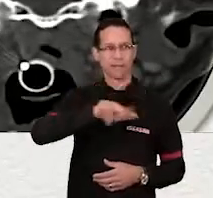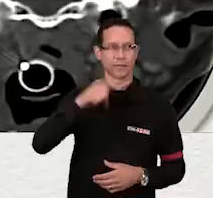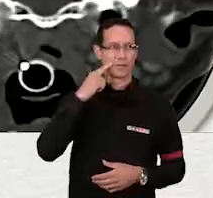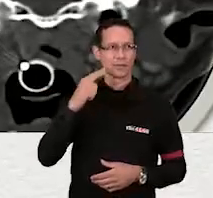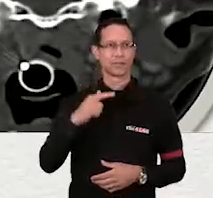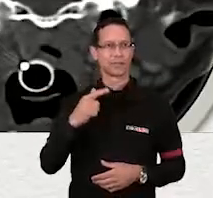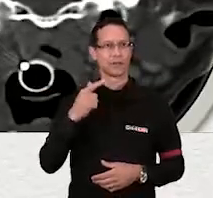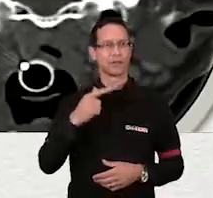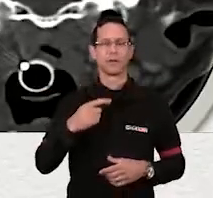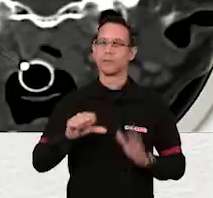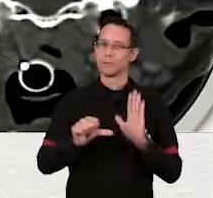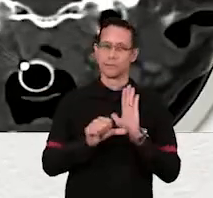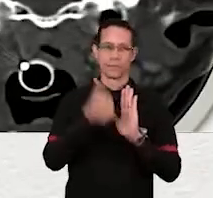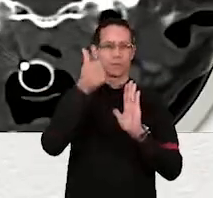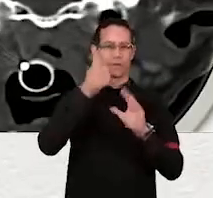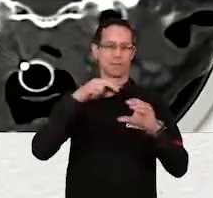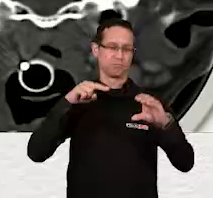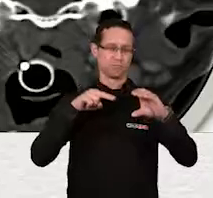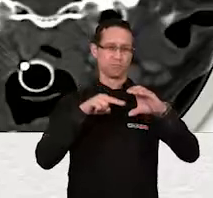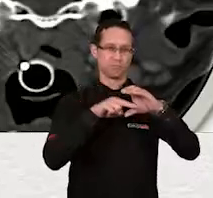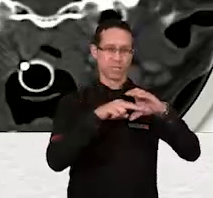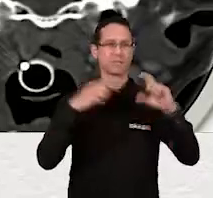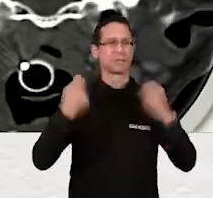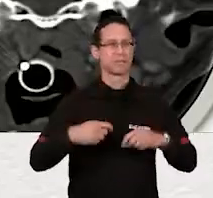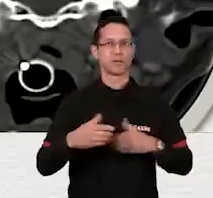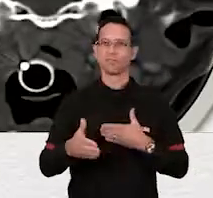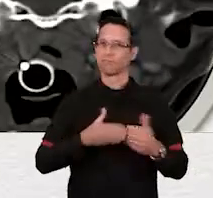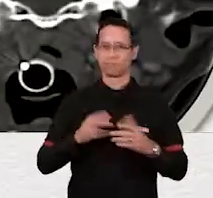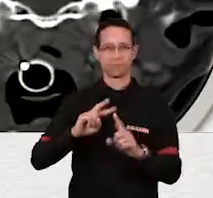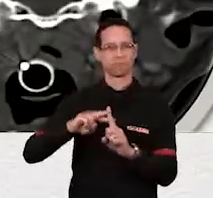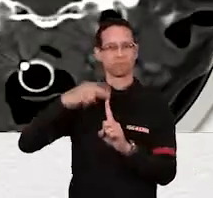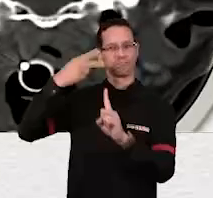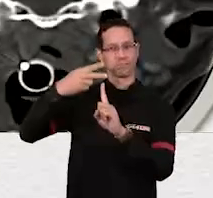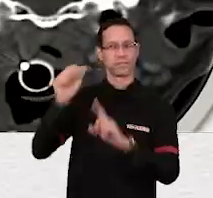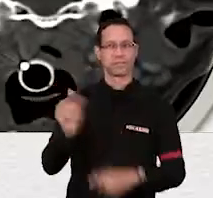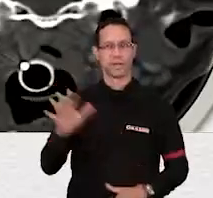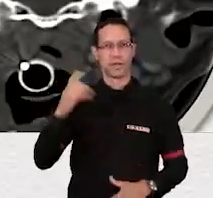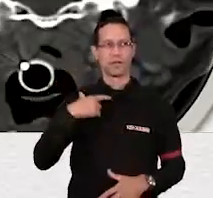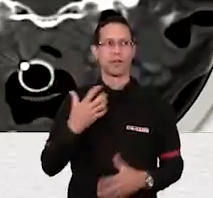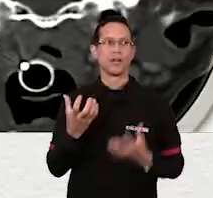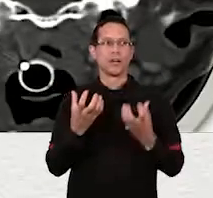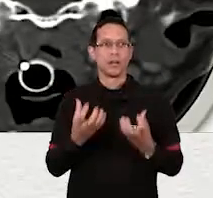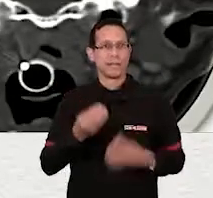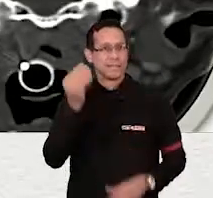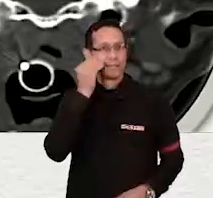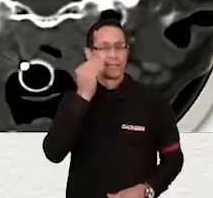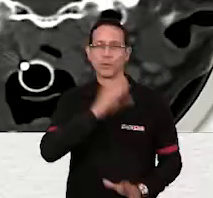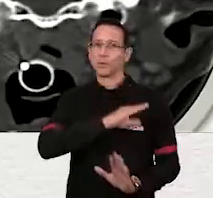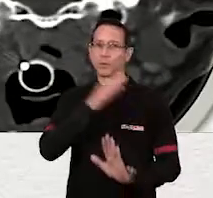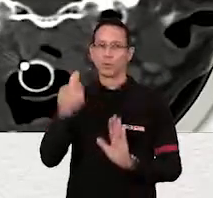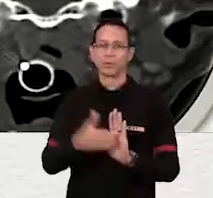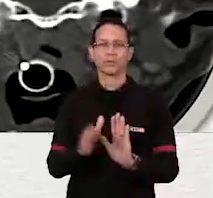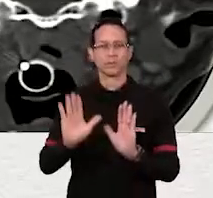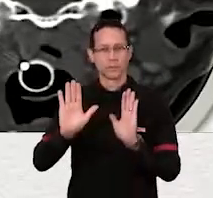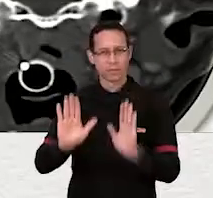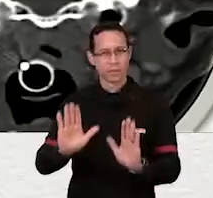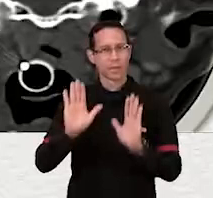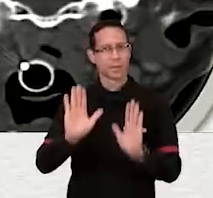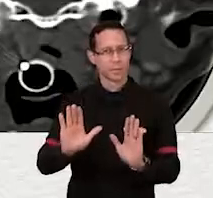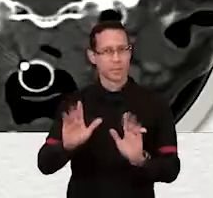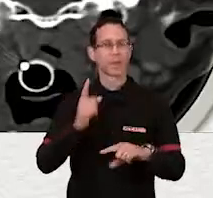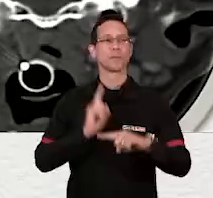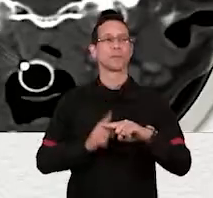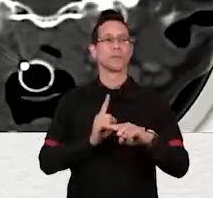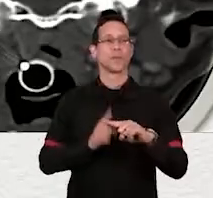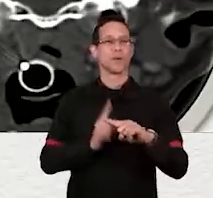videotoscopia, primeiro uma tomografia. Mas vai dobrar o valor? Vai. Não, mas eu quero arriscar tudo. Não. Pelo fato